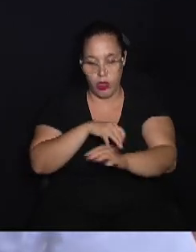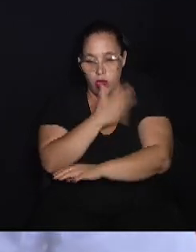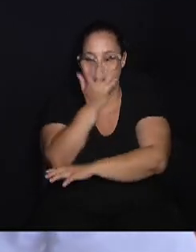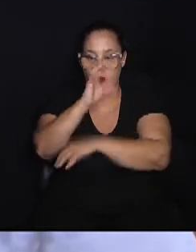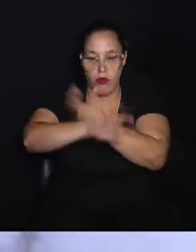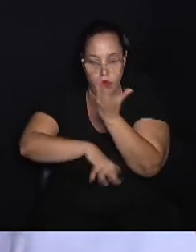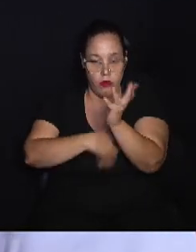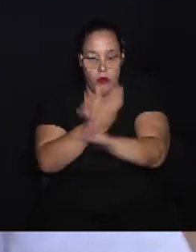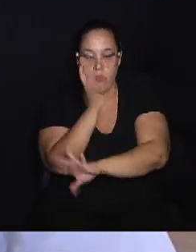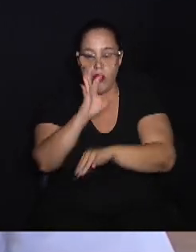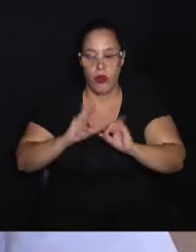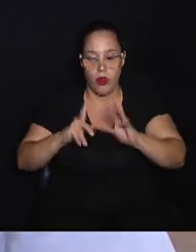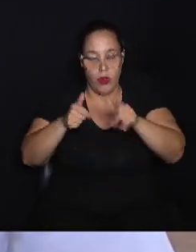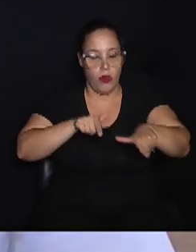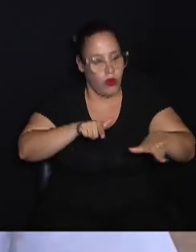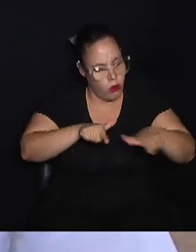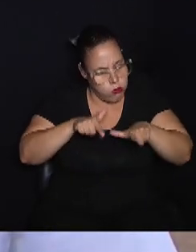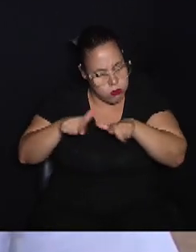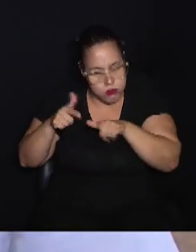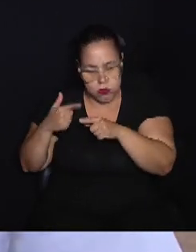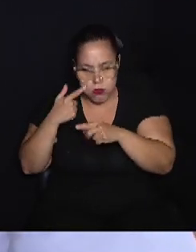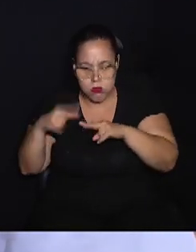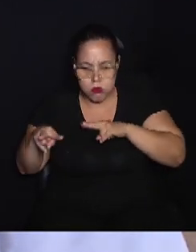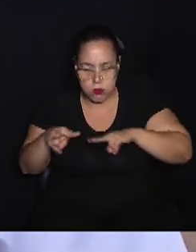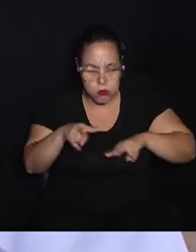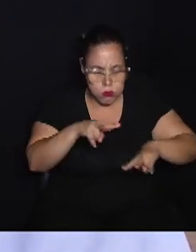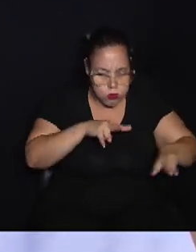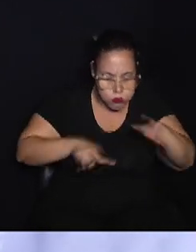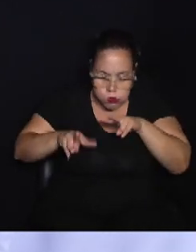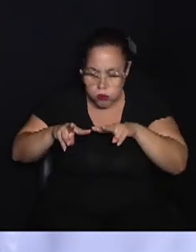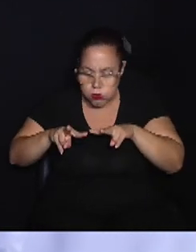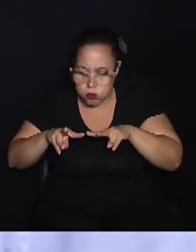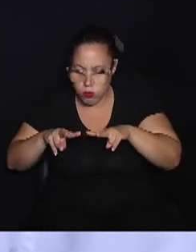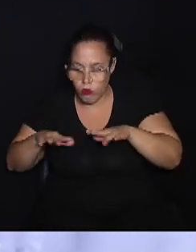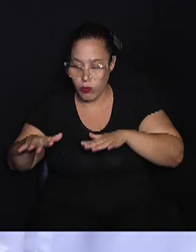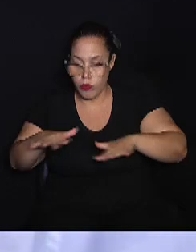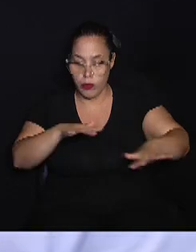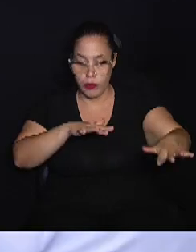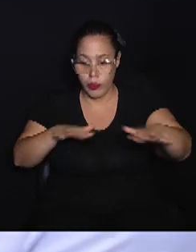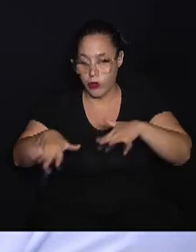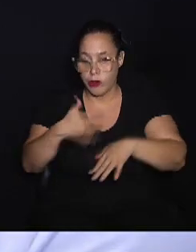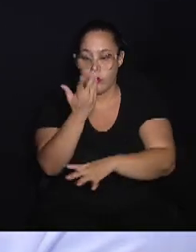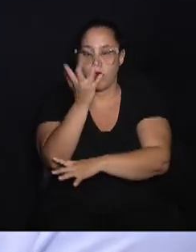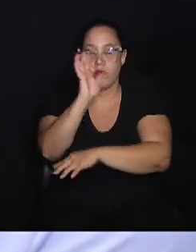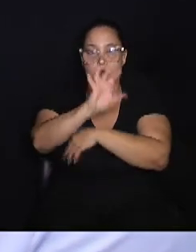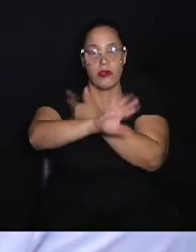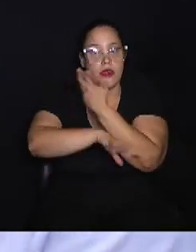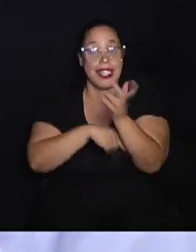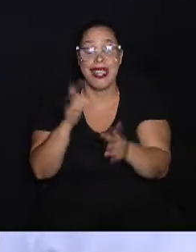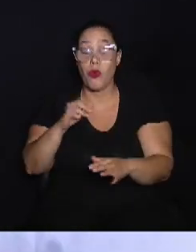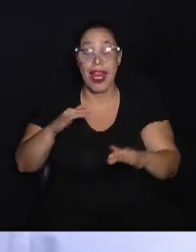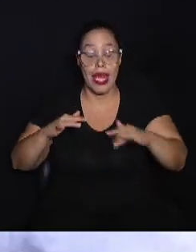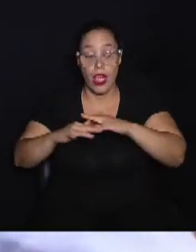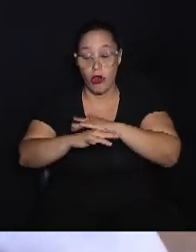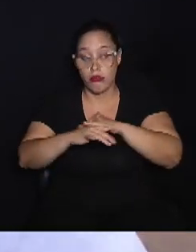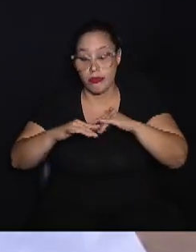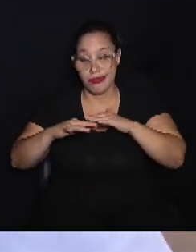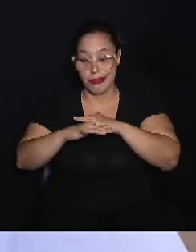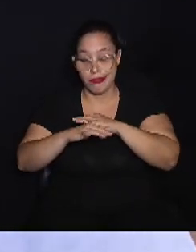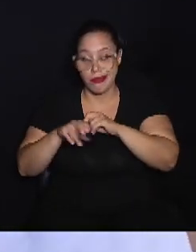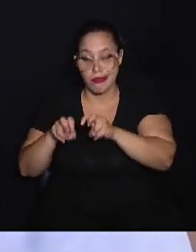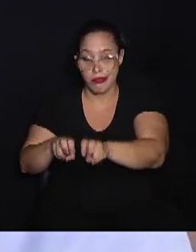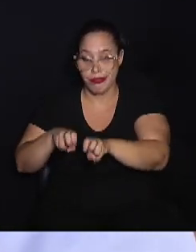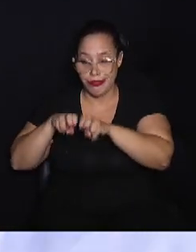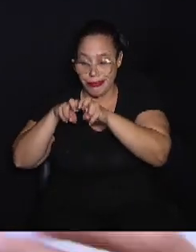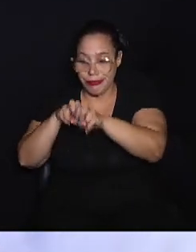e existe todo um trabalho de fiscalização pras áreas que as vegetação que não é Urbana que tá na zona rural